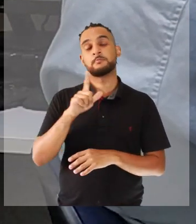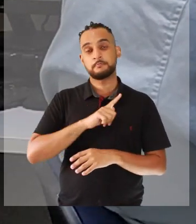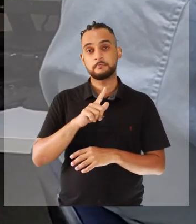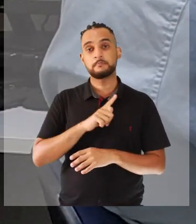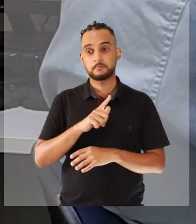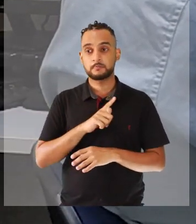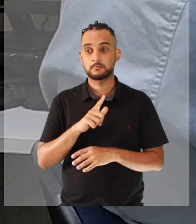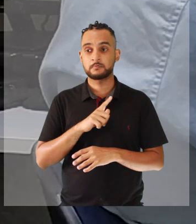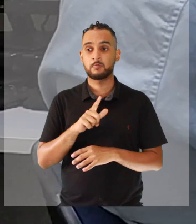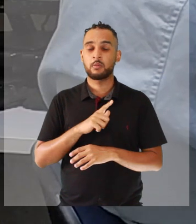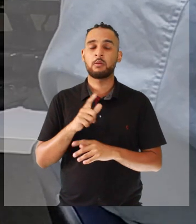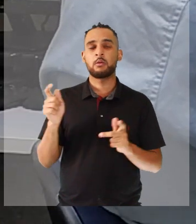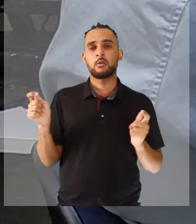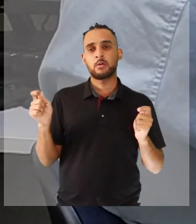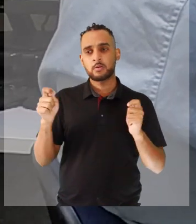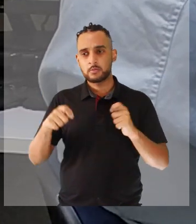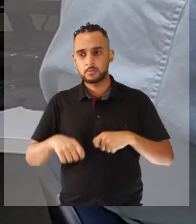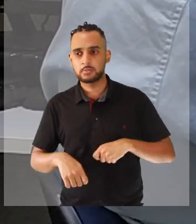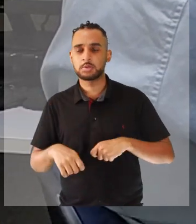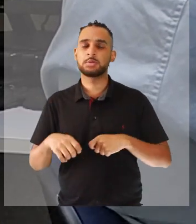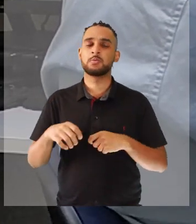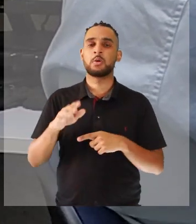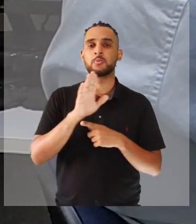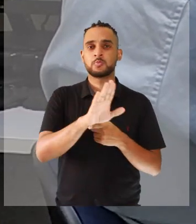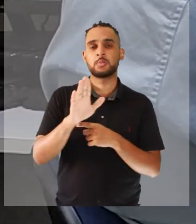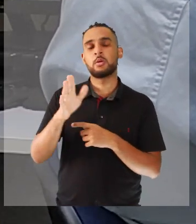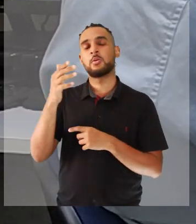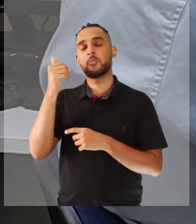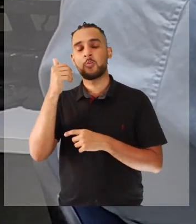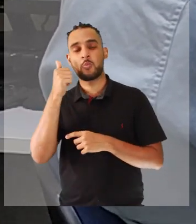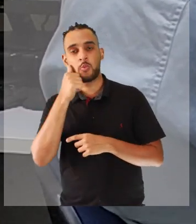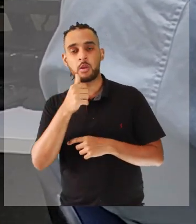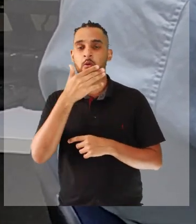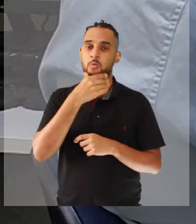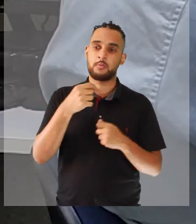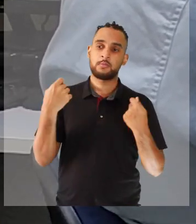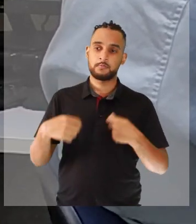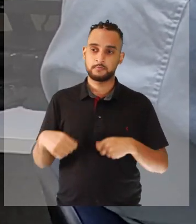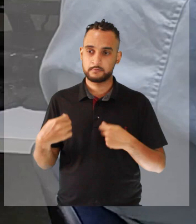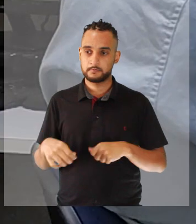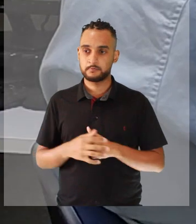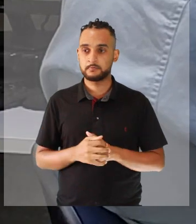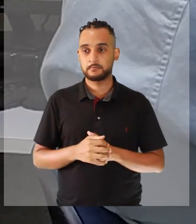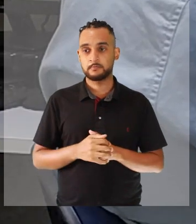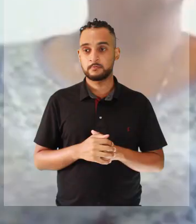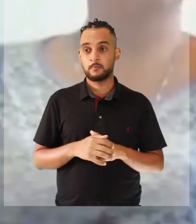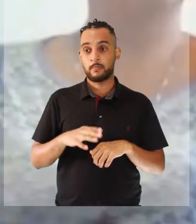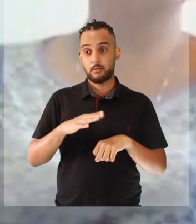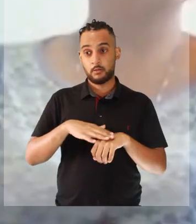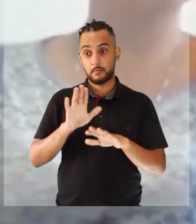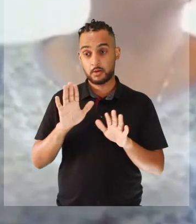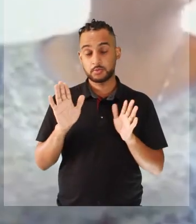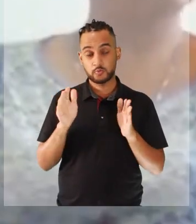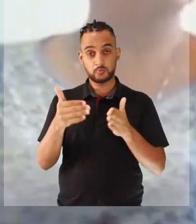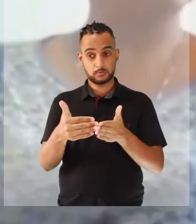temos inteiramente a Deus, né, para a cura criativa de mulheres e homens necessitados.